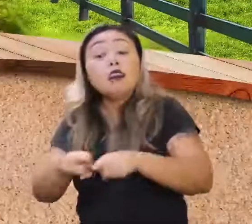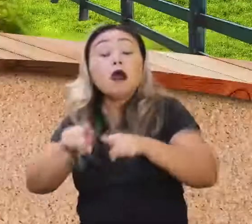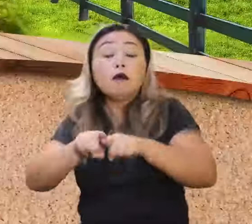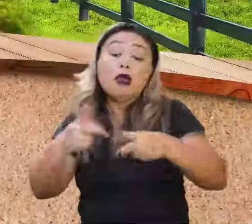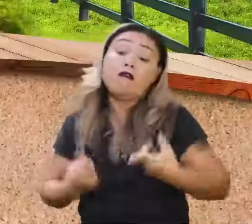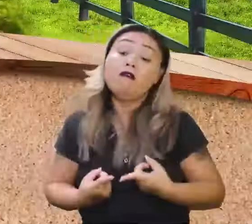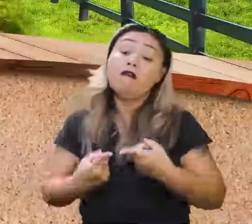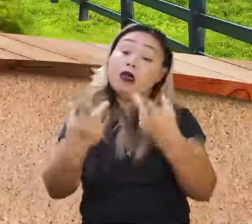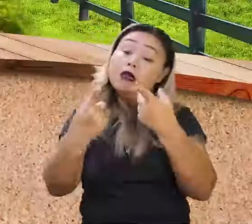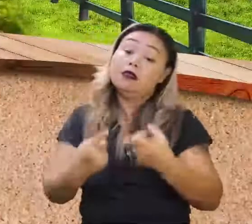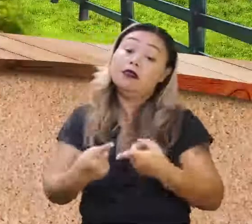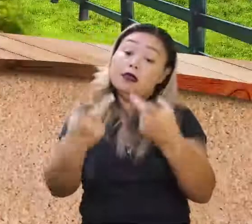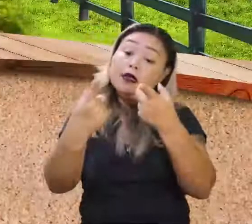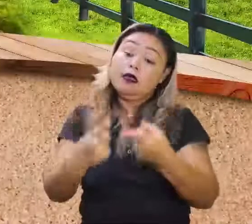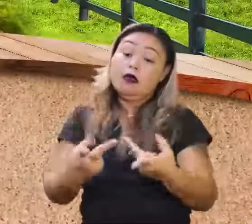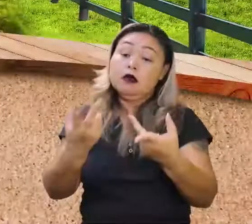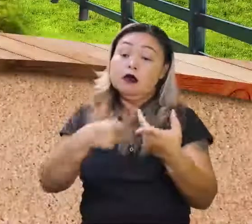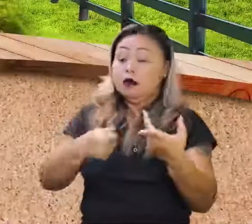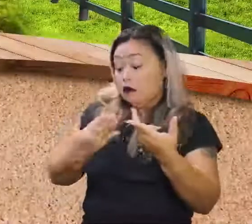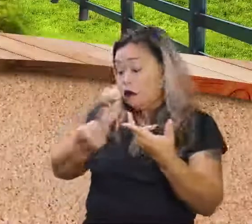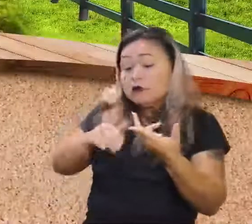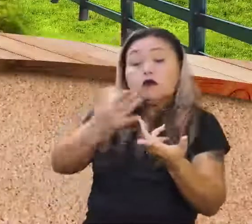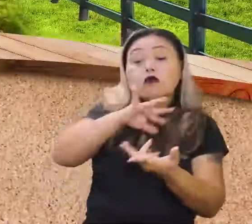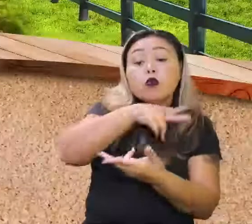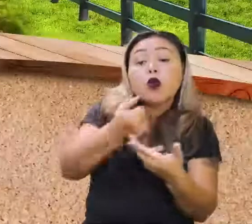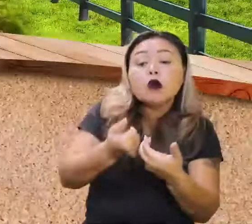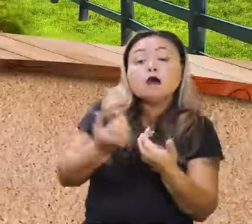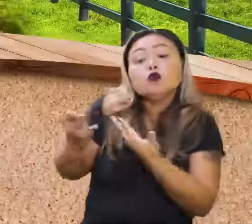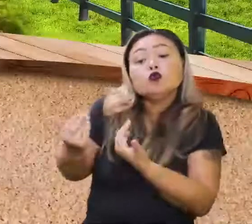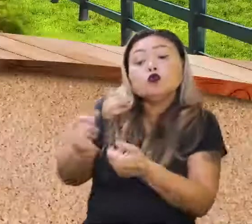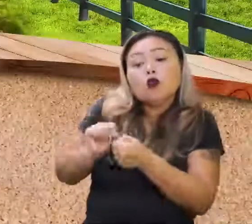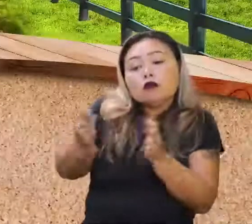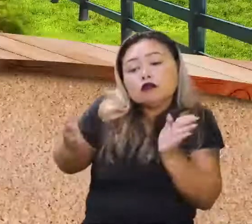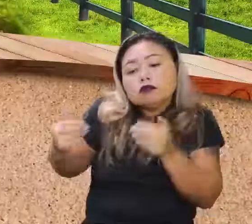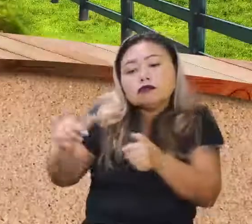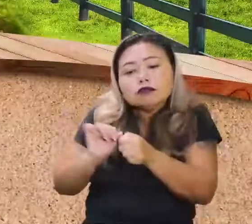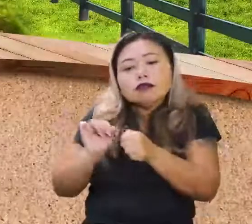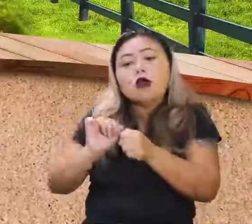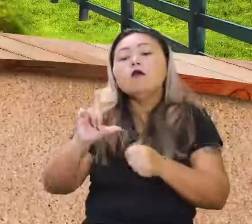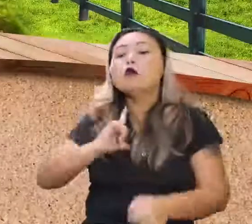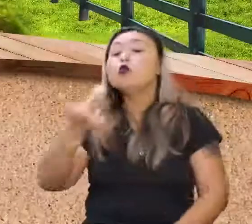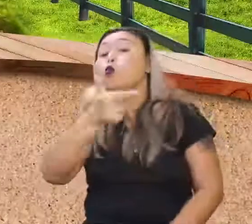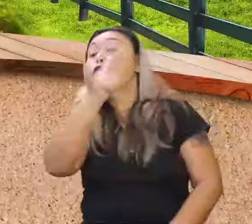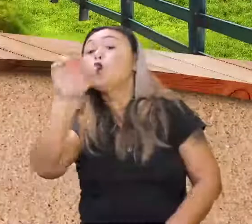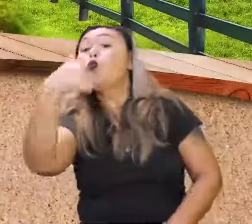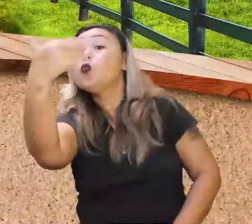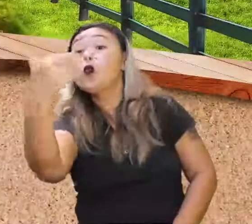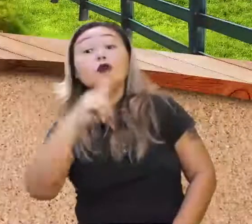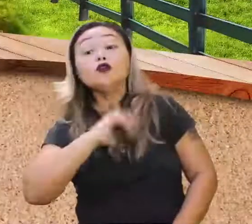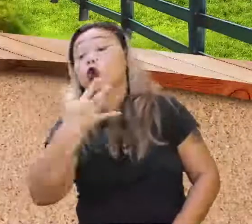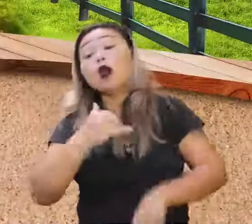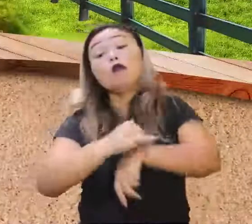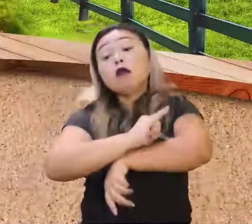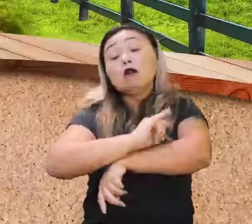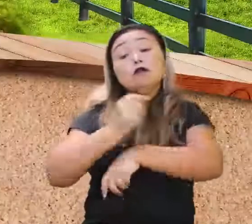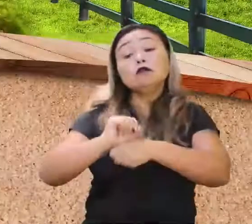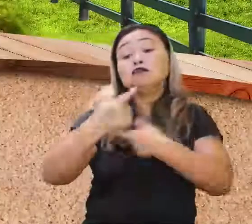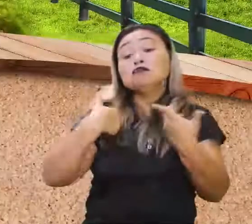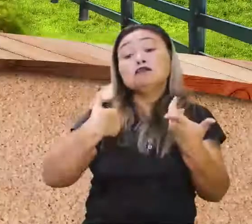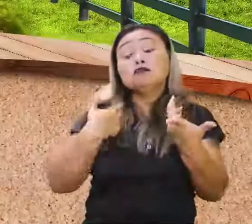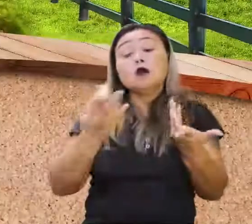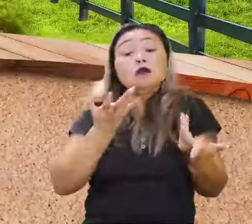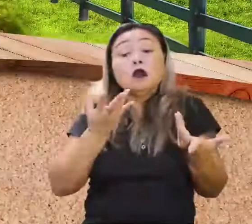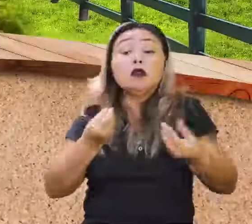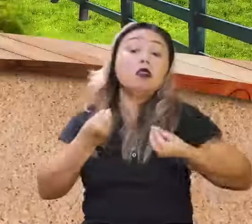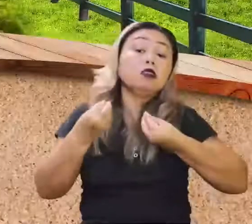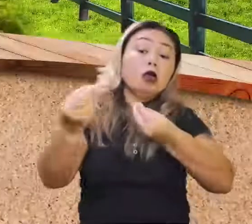vender matriz, vender animais jovens, porque eu tenho um outro produtor que ele só quer fazer engorda, só intensivo. Então tem